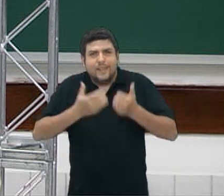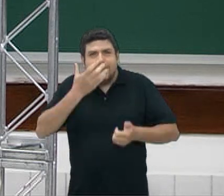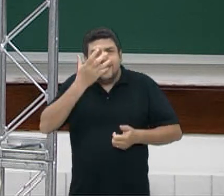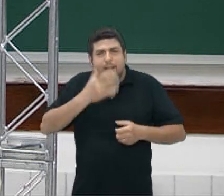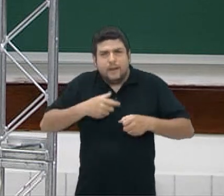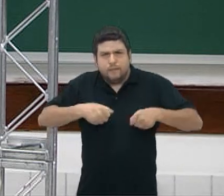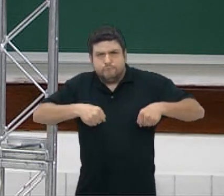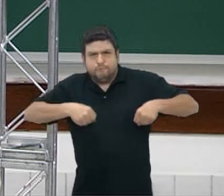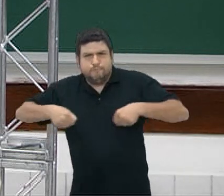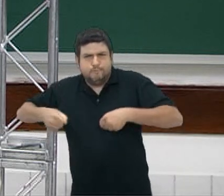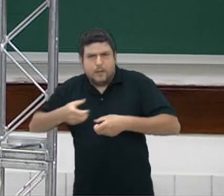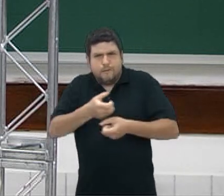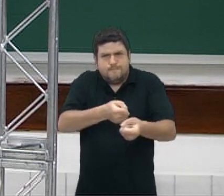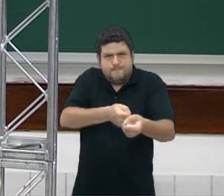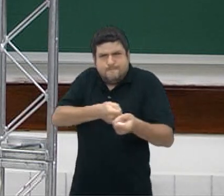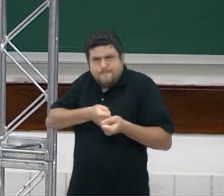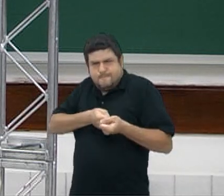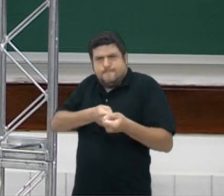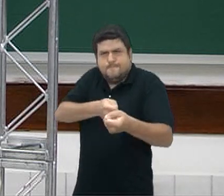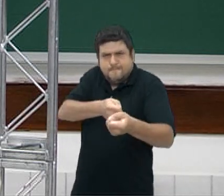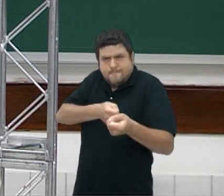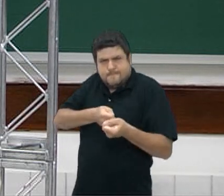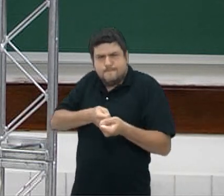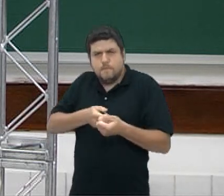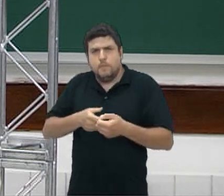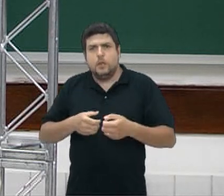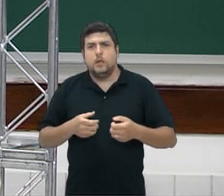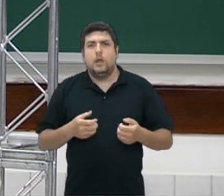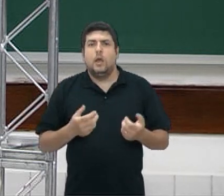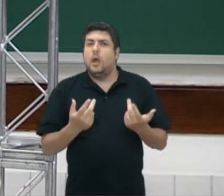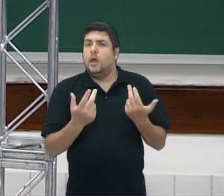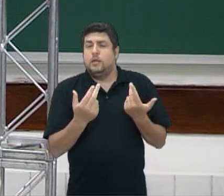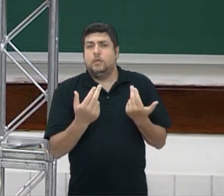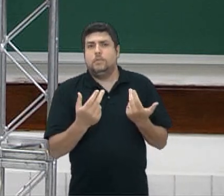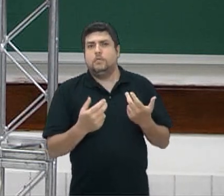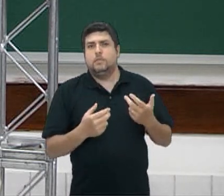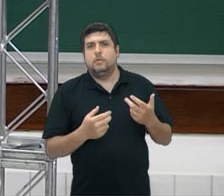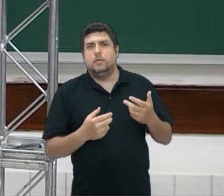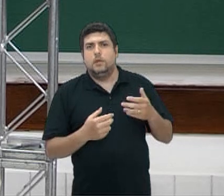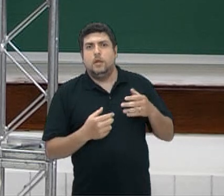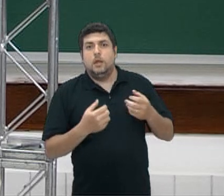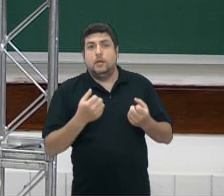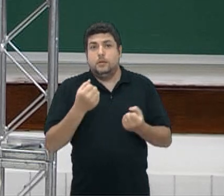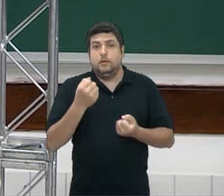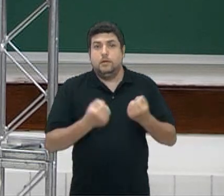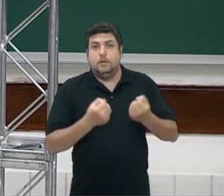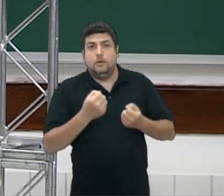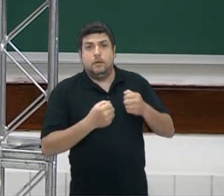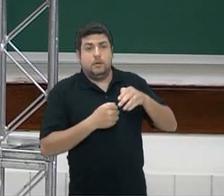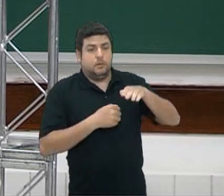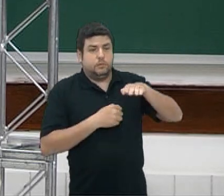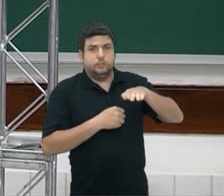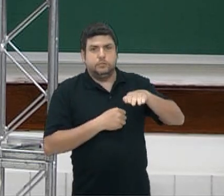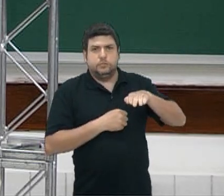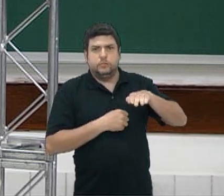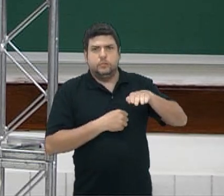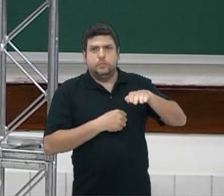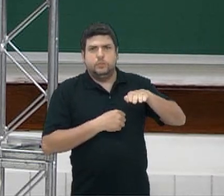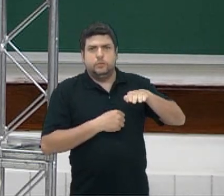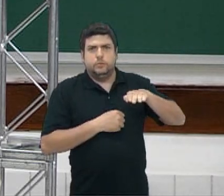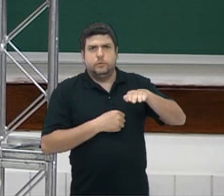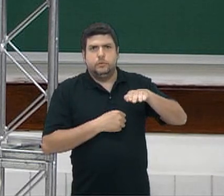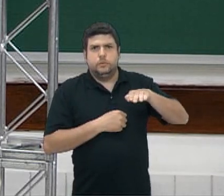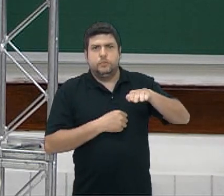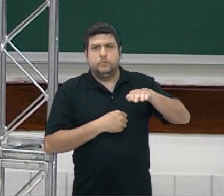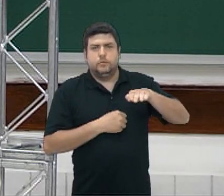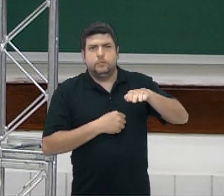Certo? Então, a força que está fazendo ali, na realidade, está fazendo com que o carro permaneça, no caso, em movimento. Mas por